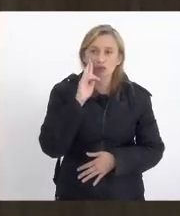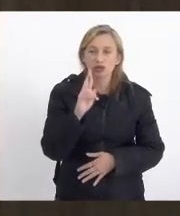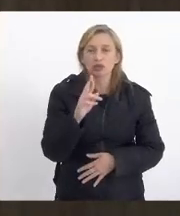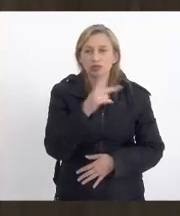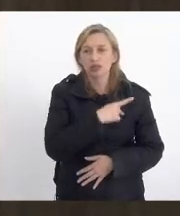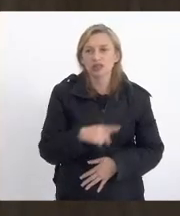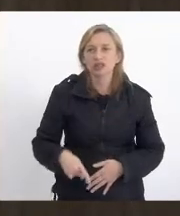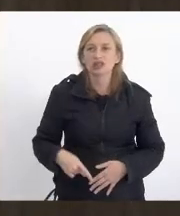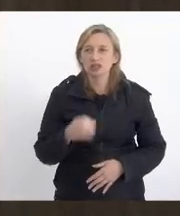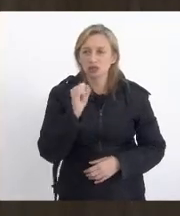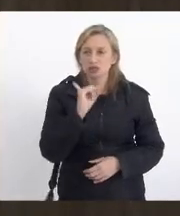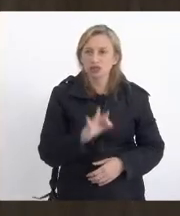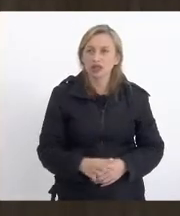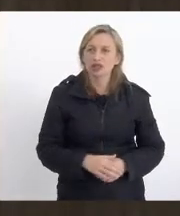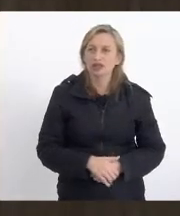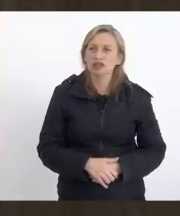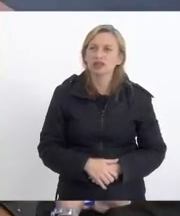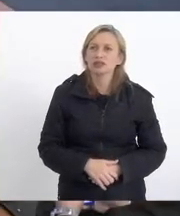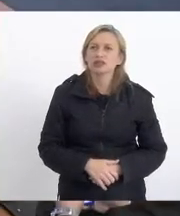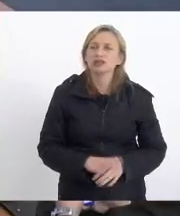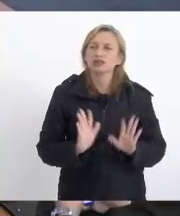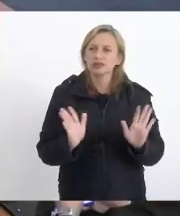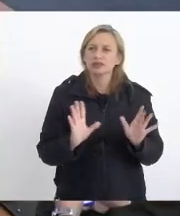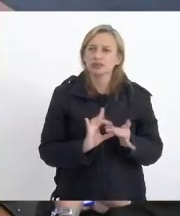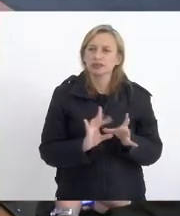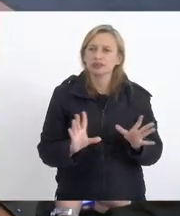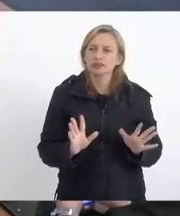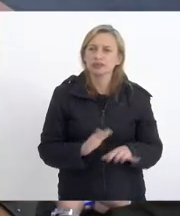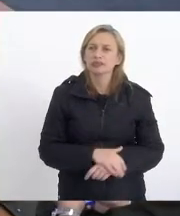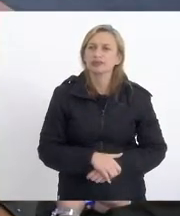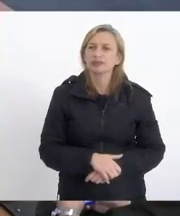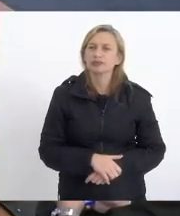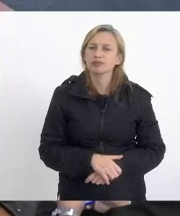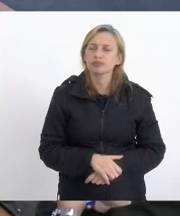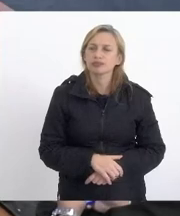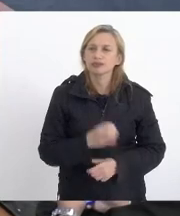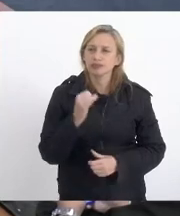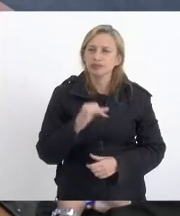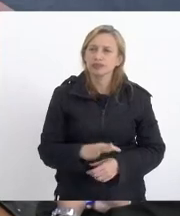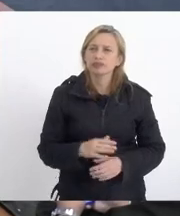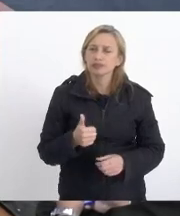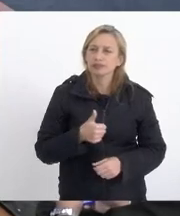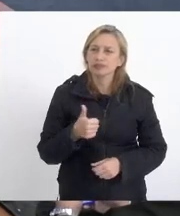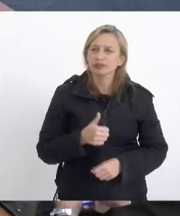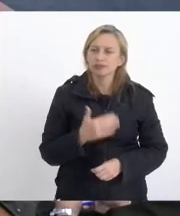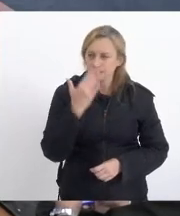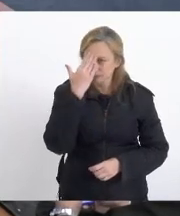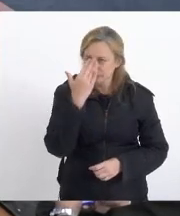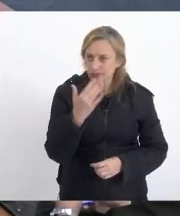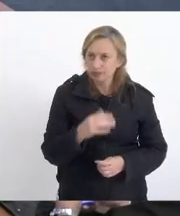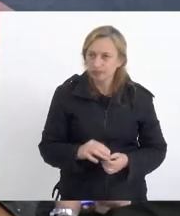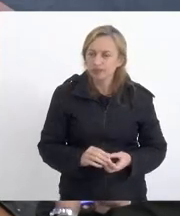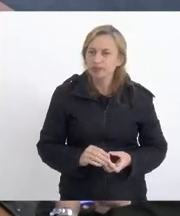presidente orientasse. Okay. Deixa eu esclarecer sobre isso. Primeiro, tenente, agradecer.